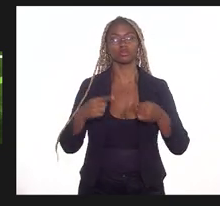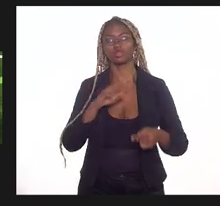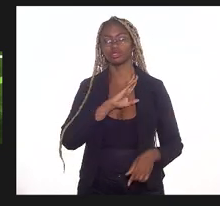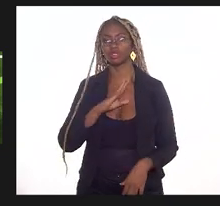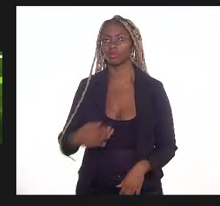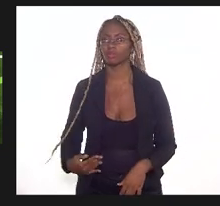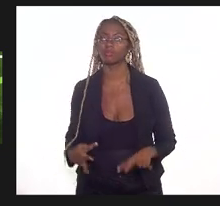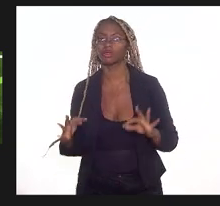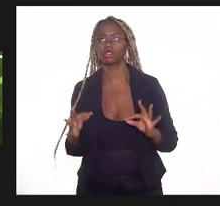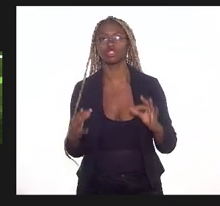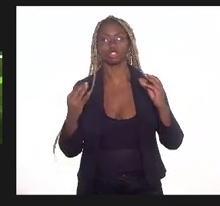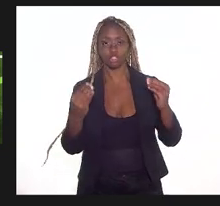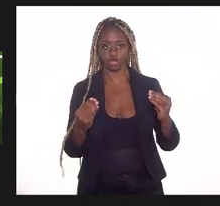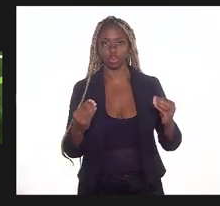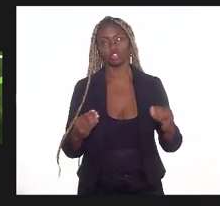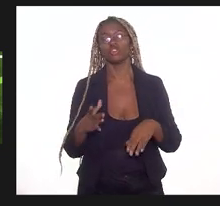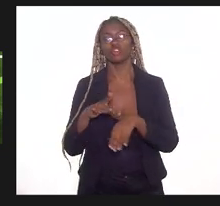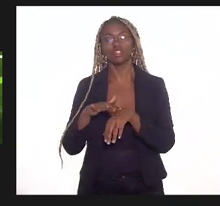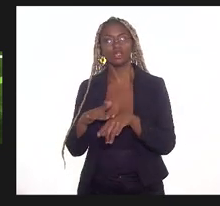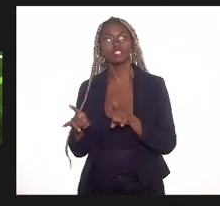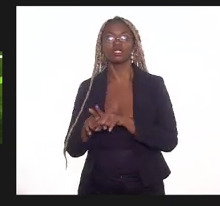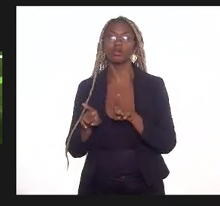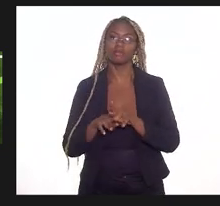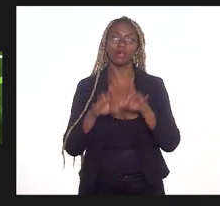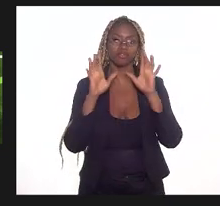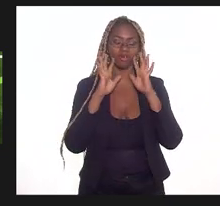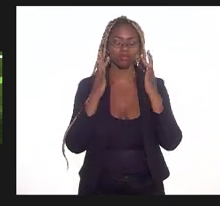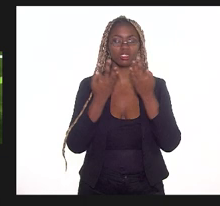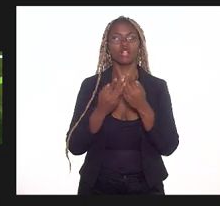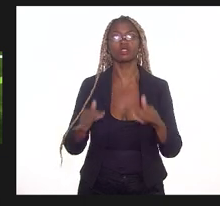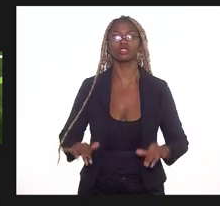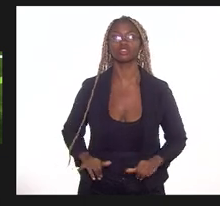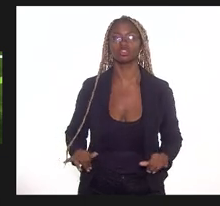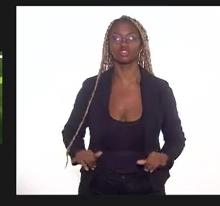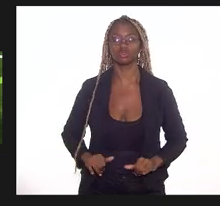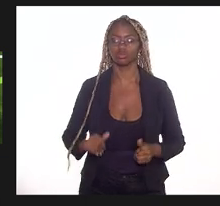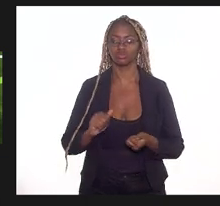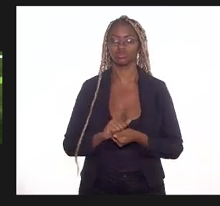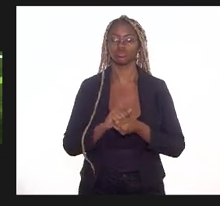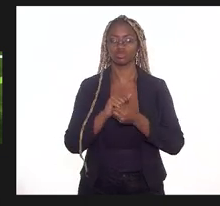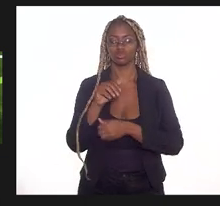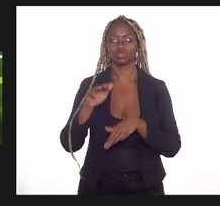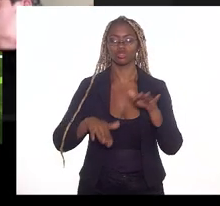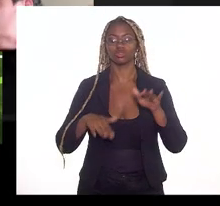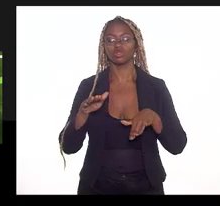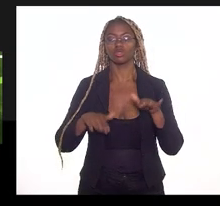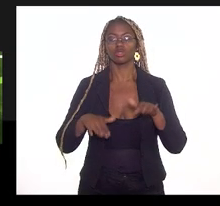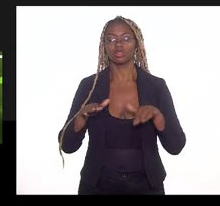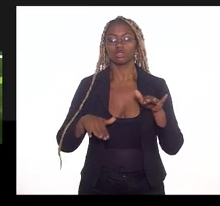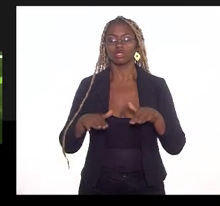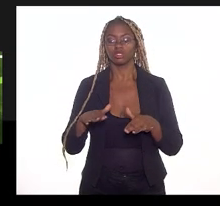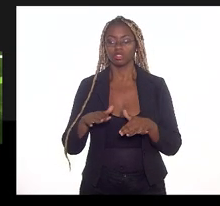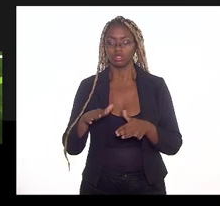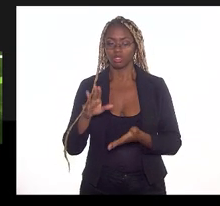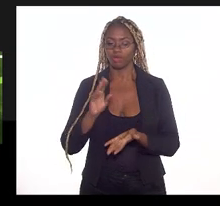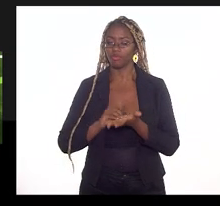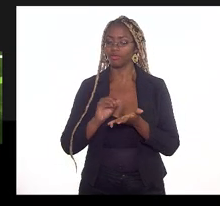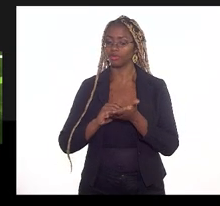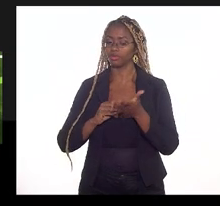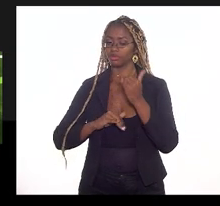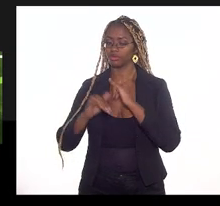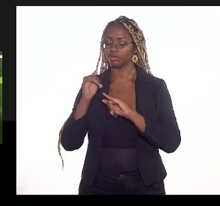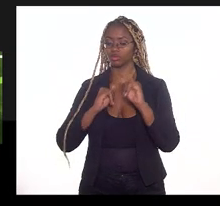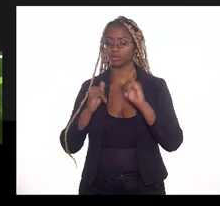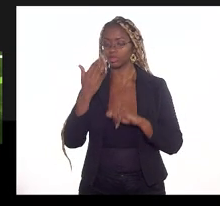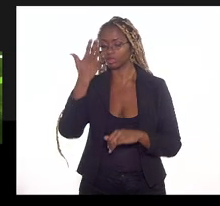raros e para os familiares dos raros que sofrem junto também. Muitas vezes, né, por falta de informação, não